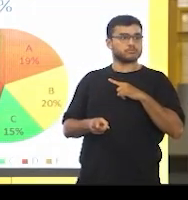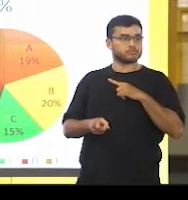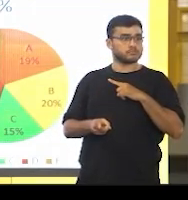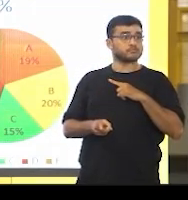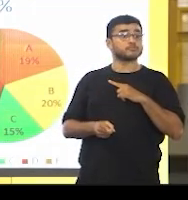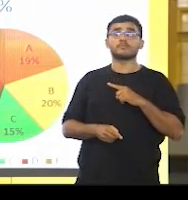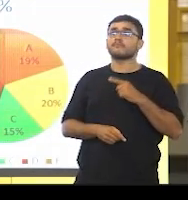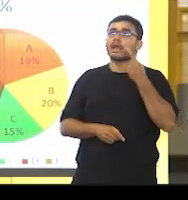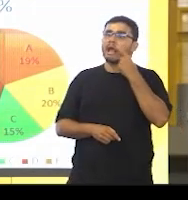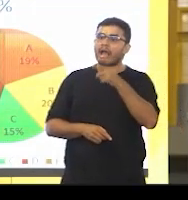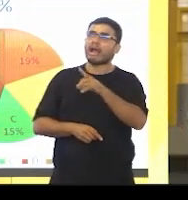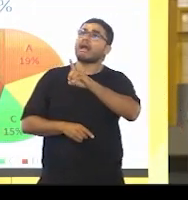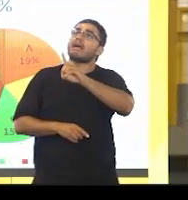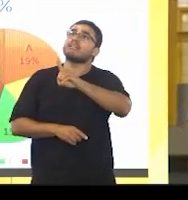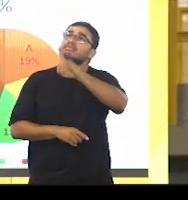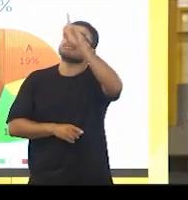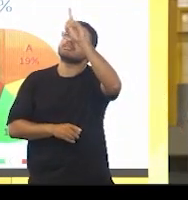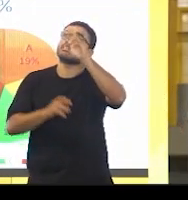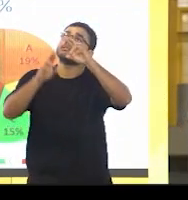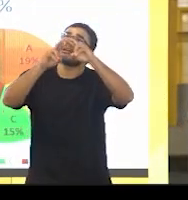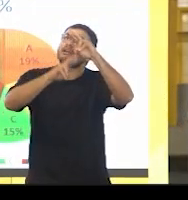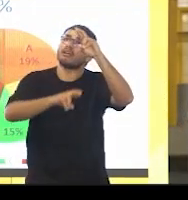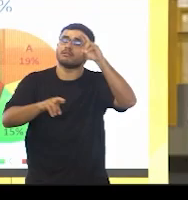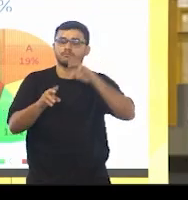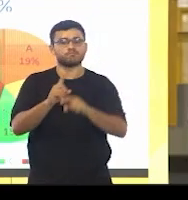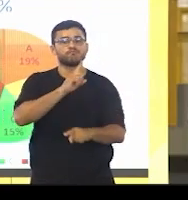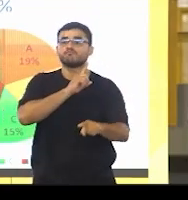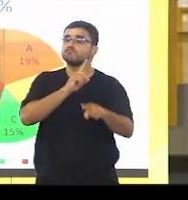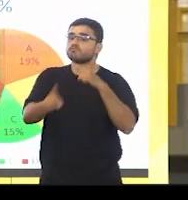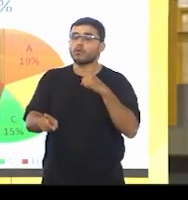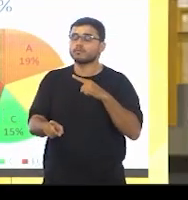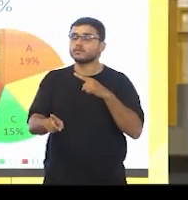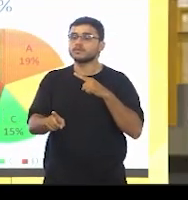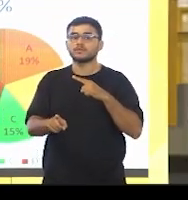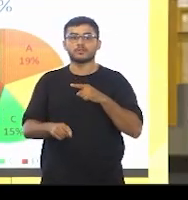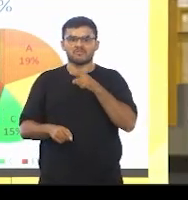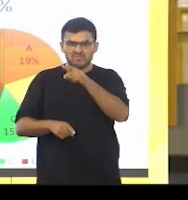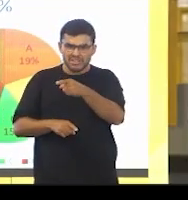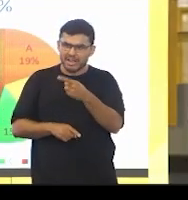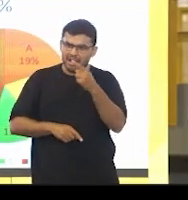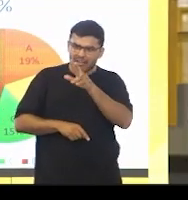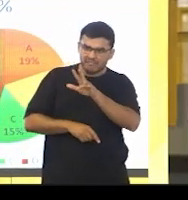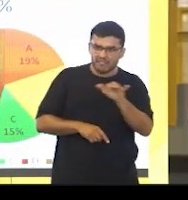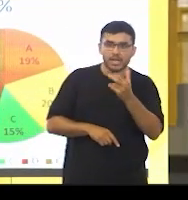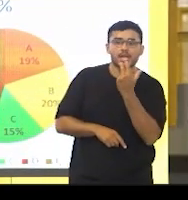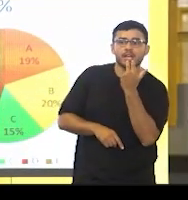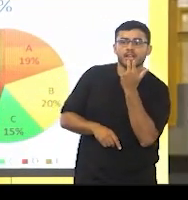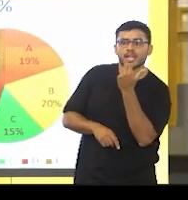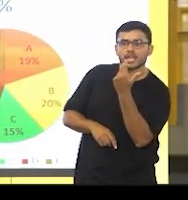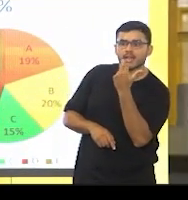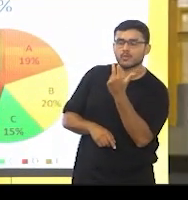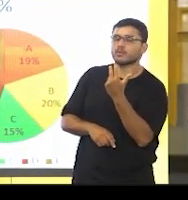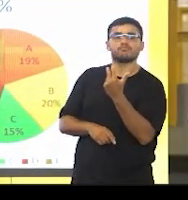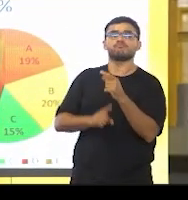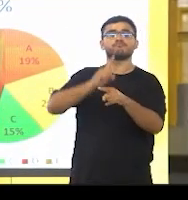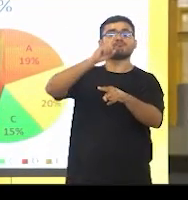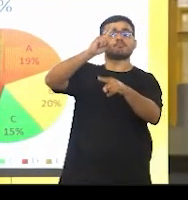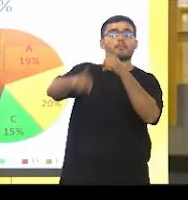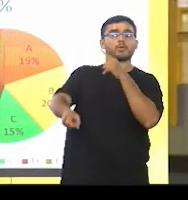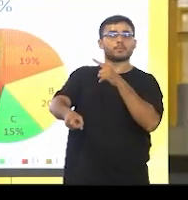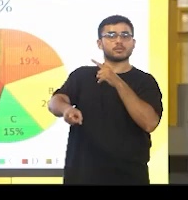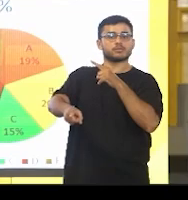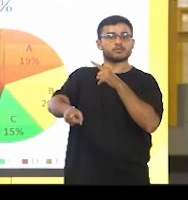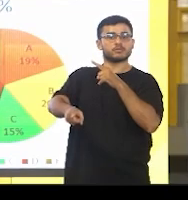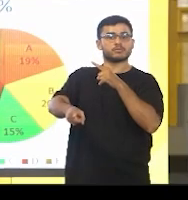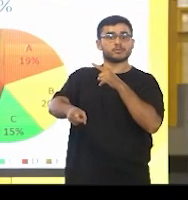vocês não podem adorar os deuses de vocês. A partir de agora, vocês não podem mais nem falar a língua em que vocês falam. A